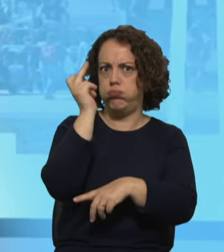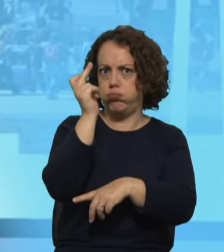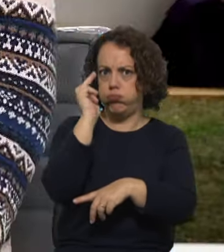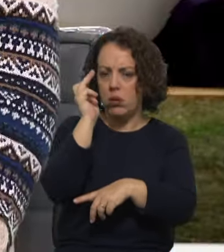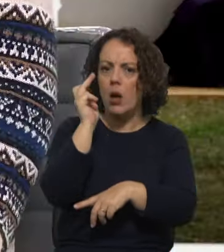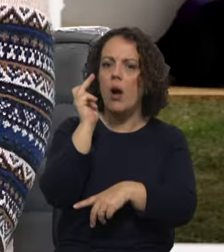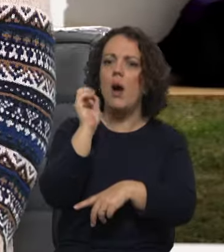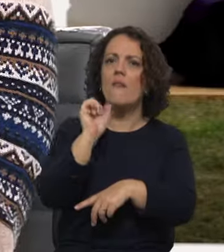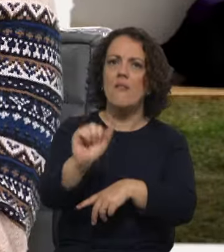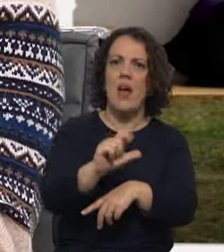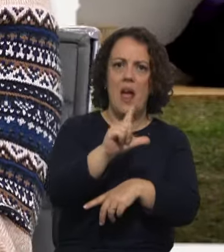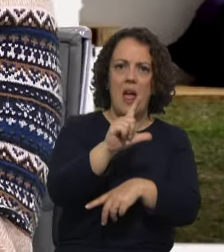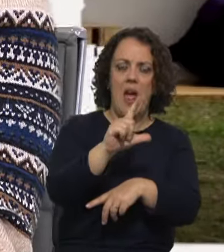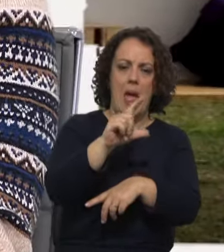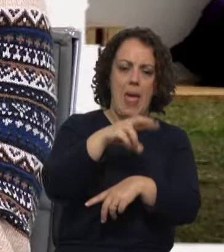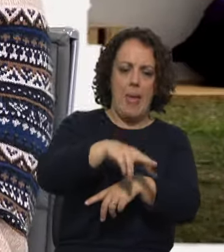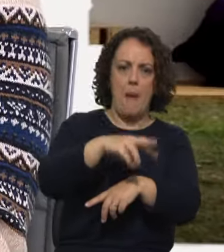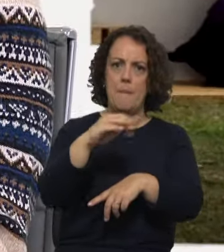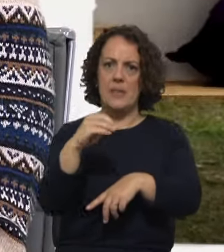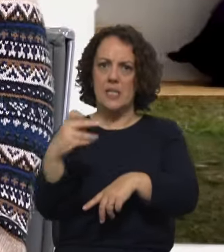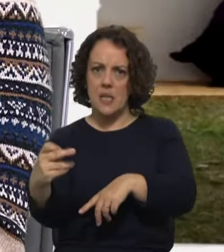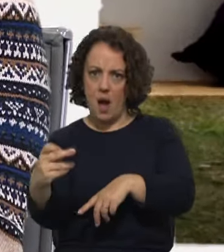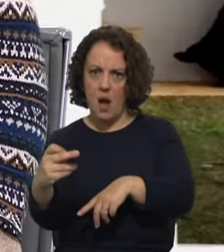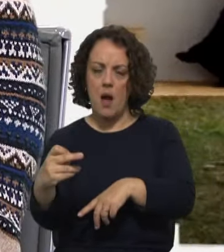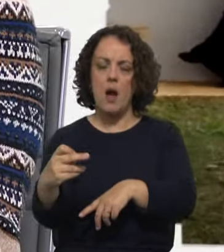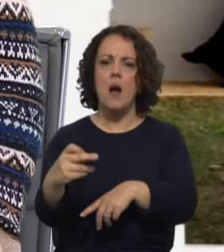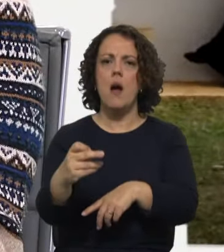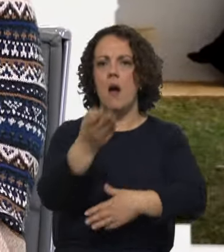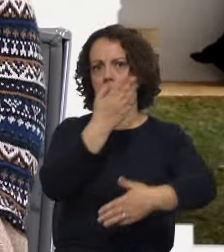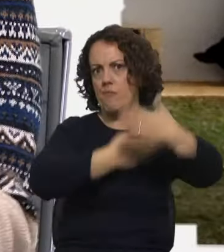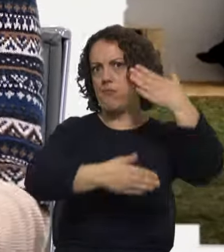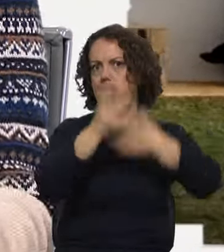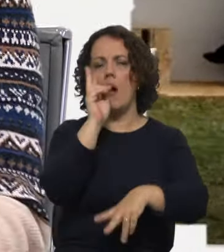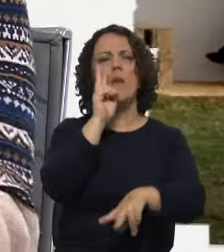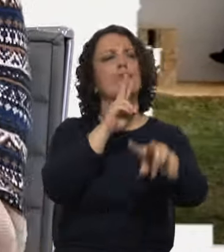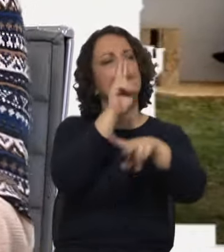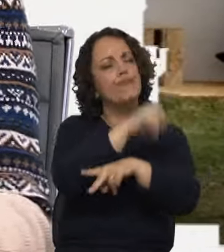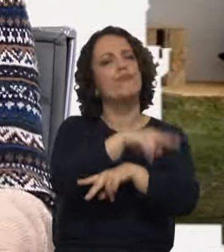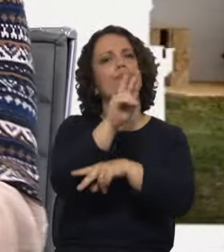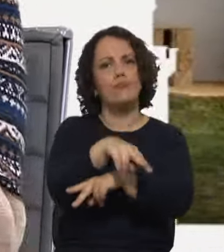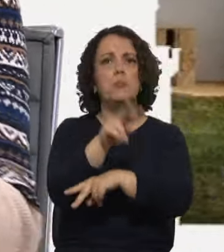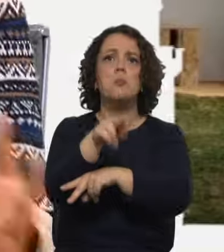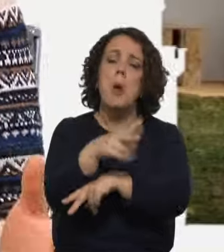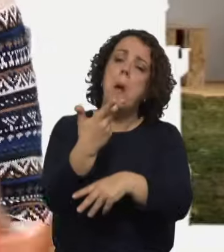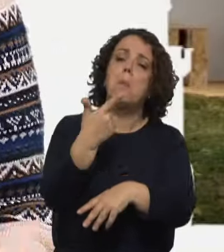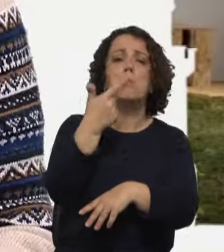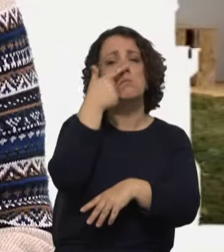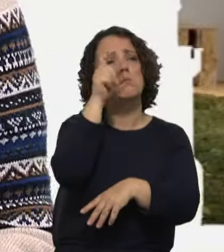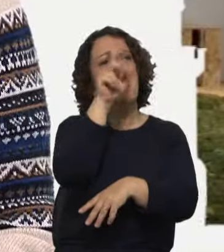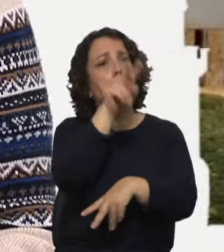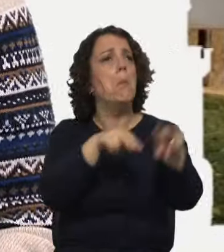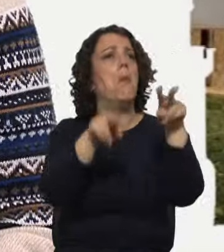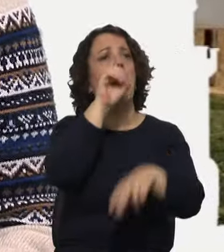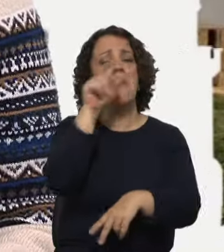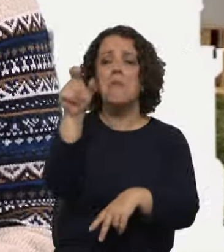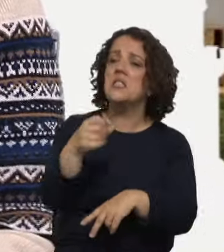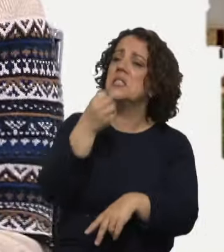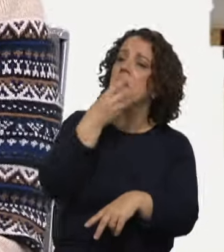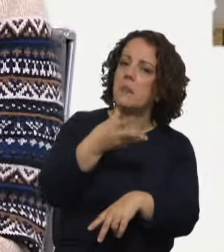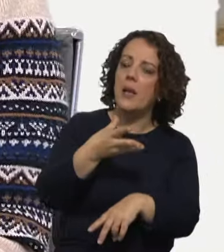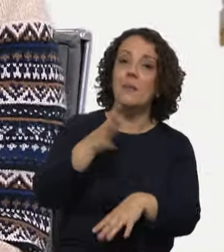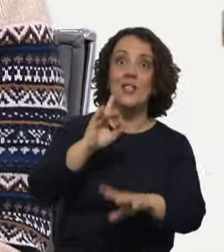do do lam idade de msa eh e e e não Pronto ele era uma pessoa simpática e ficou por ali mas